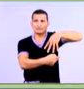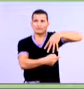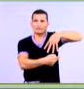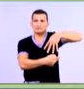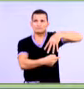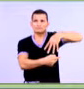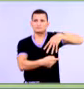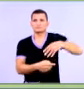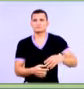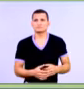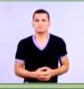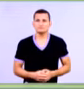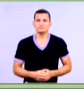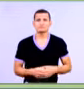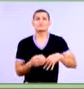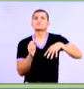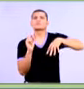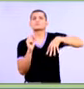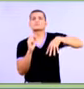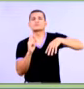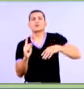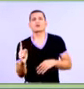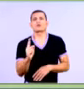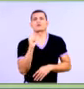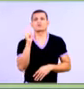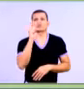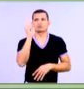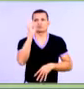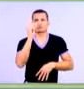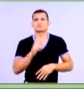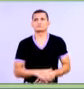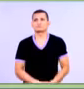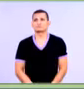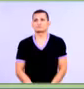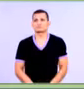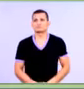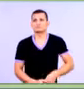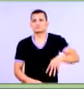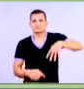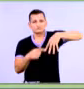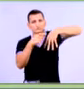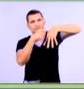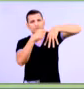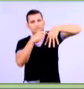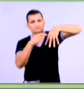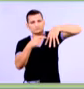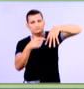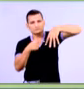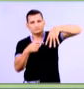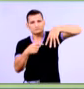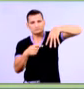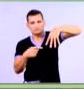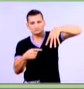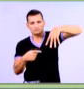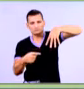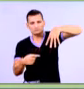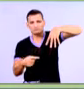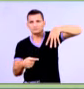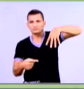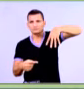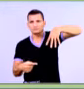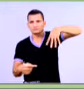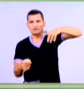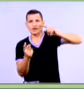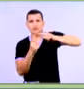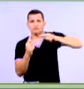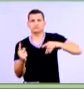o que seria a altura da árvore? É o comprimento, é o caminho mais longo, né? Então você vê o nó mais